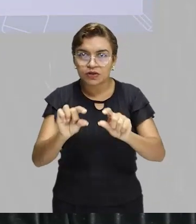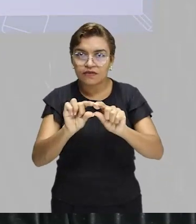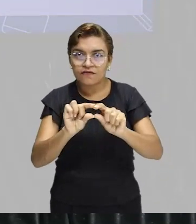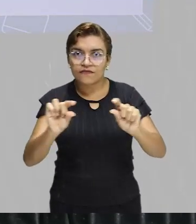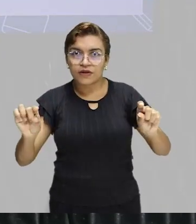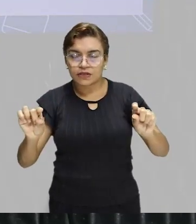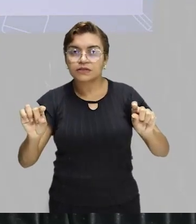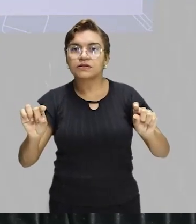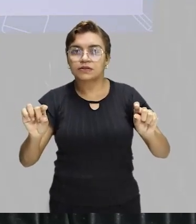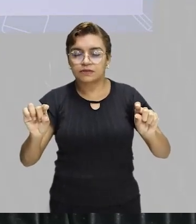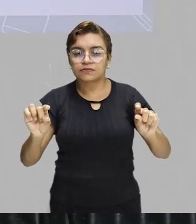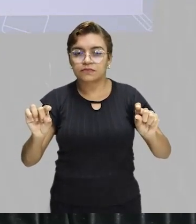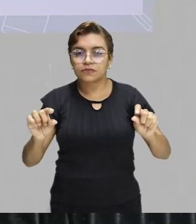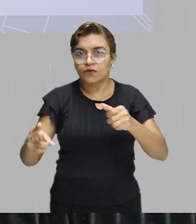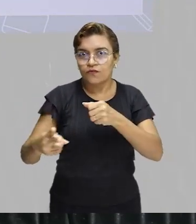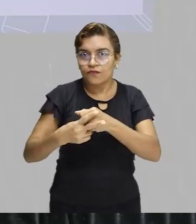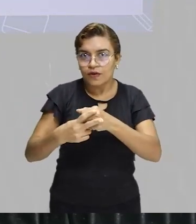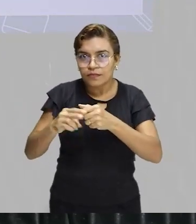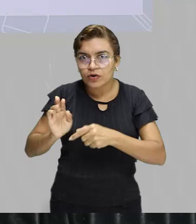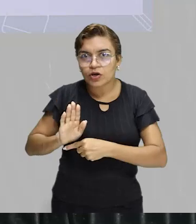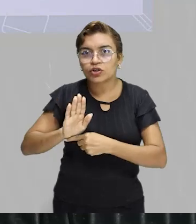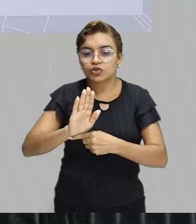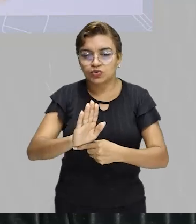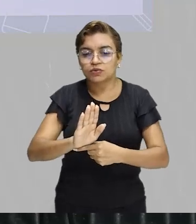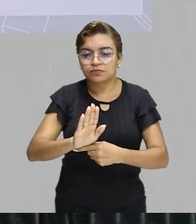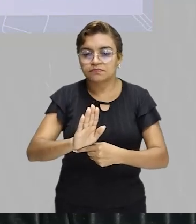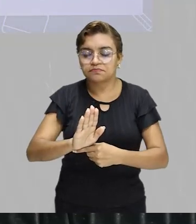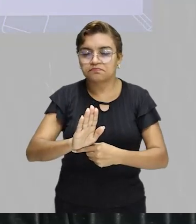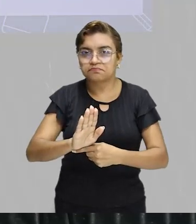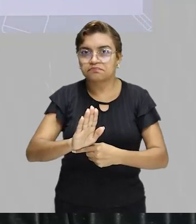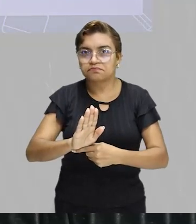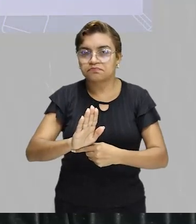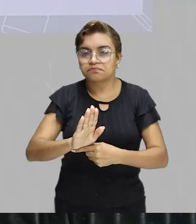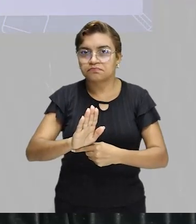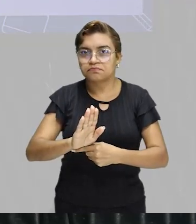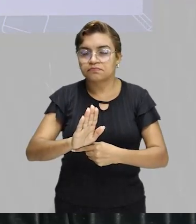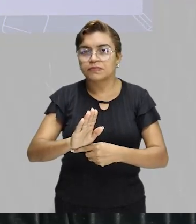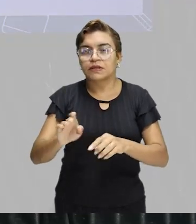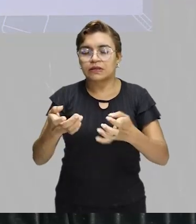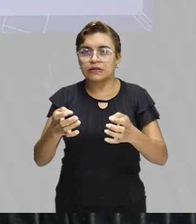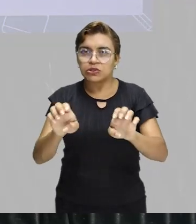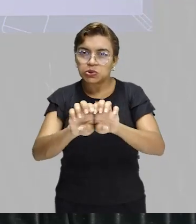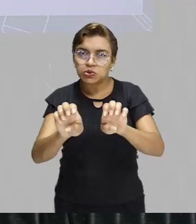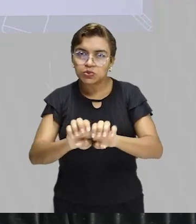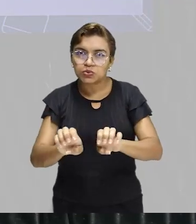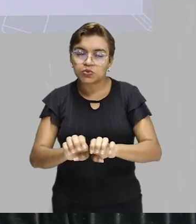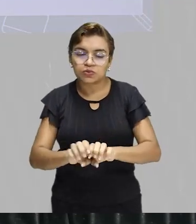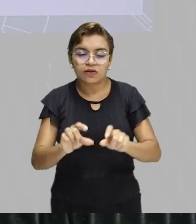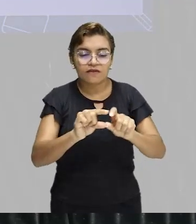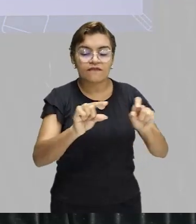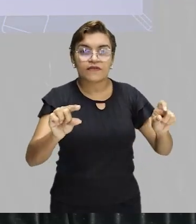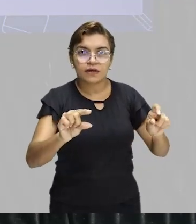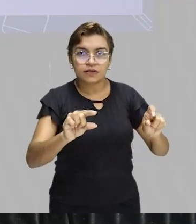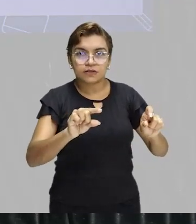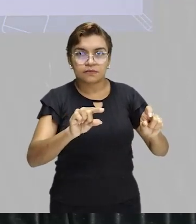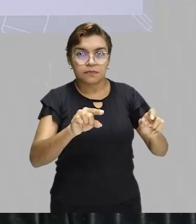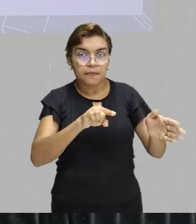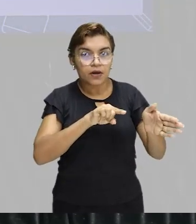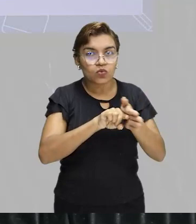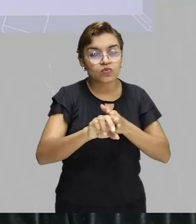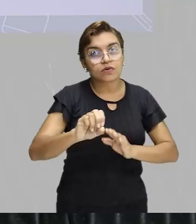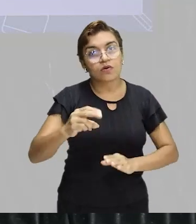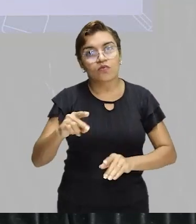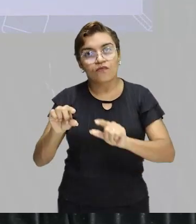Ele ajuda, assist, ele ajuda na formação das sentenças interrogativas e negativas. E como